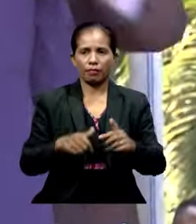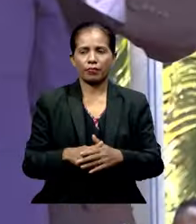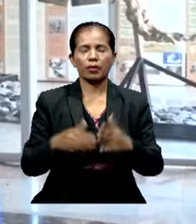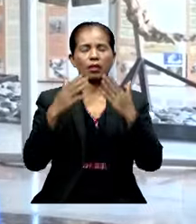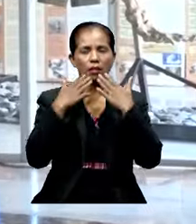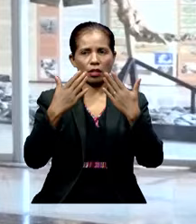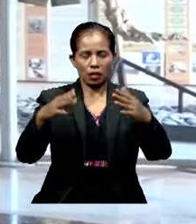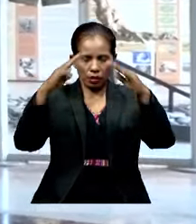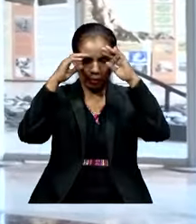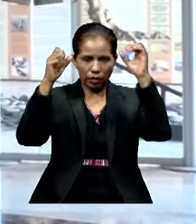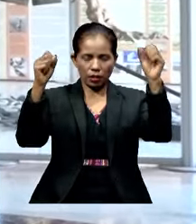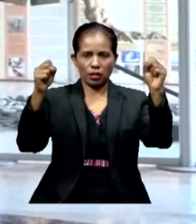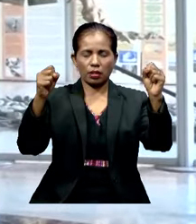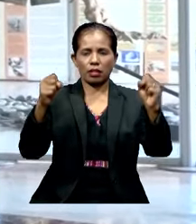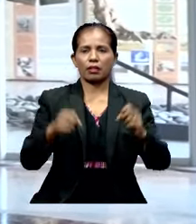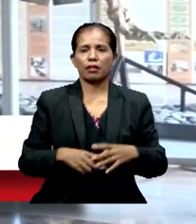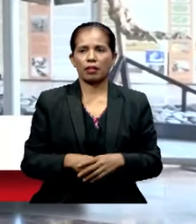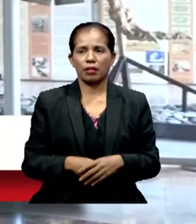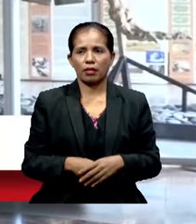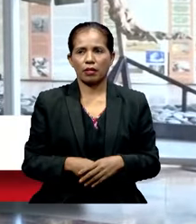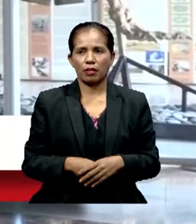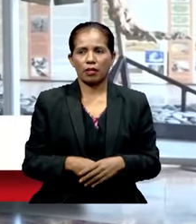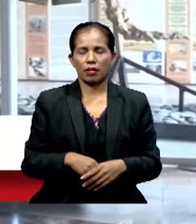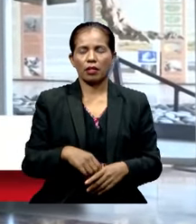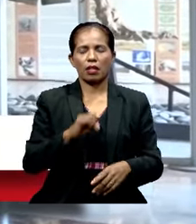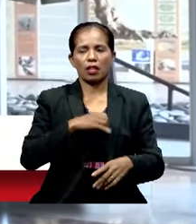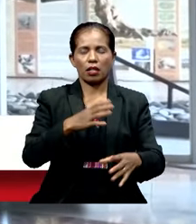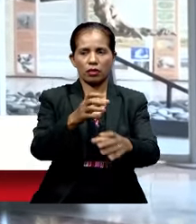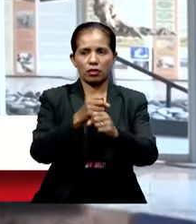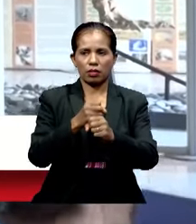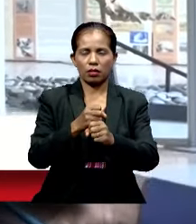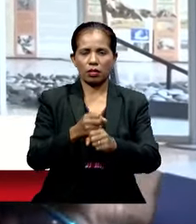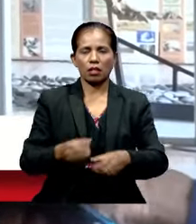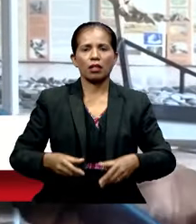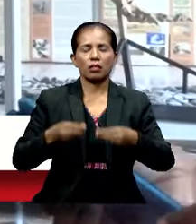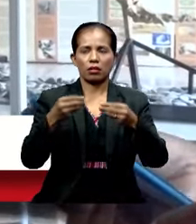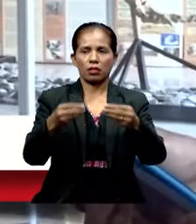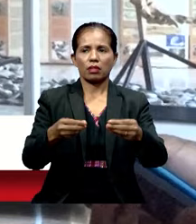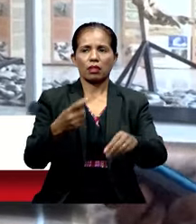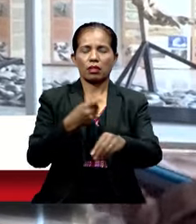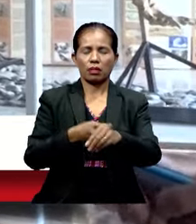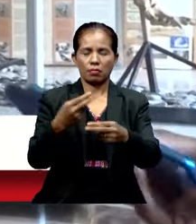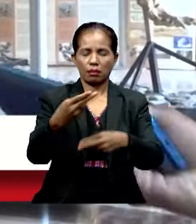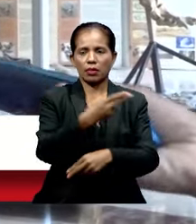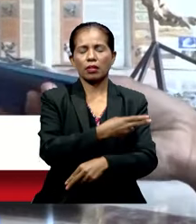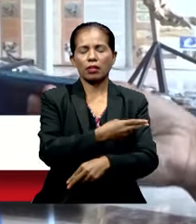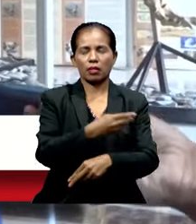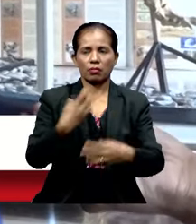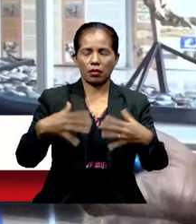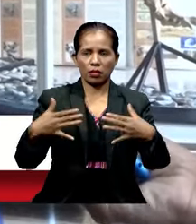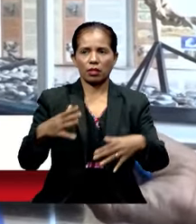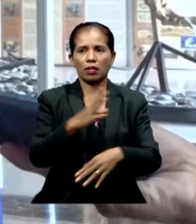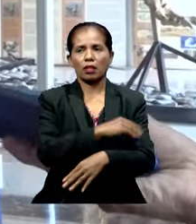o presidente da República. Boa tarde, meu caro. Merece ali o tempo de resistência, o mão Lassama,